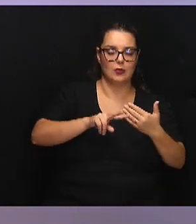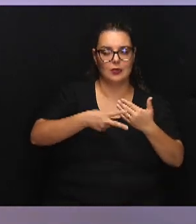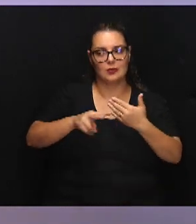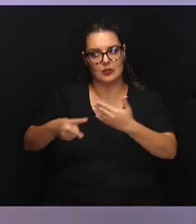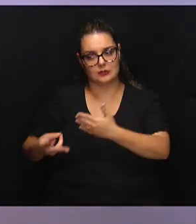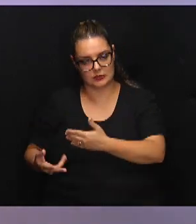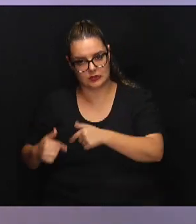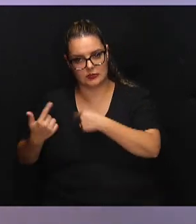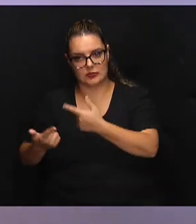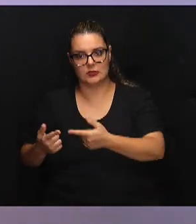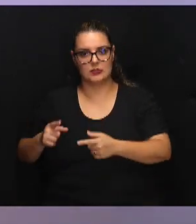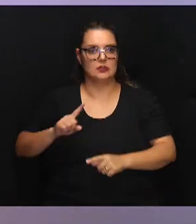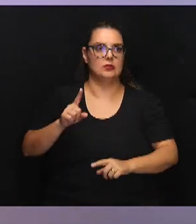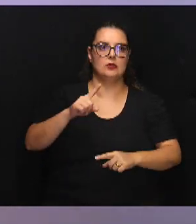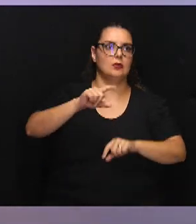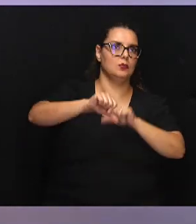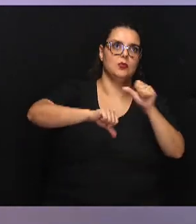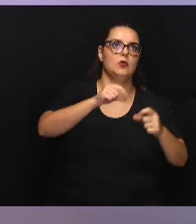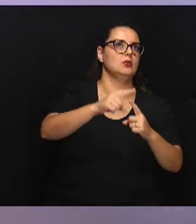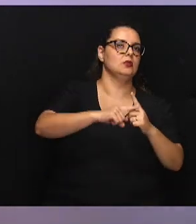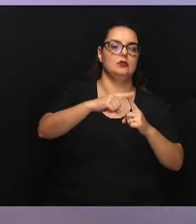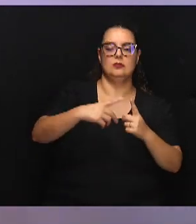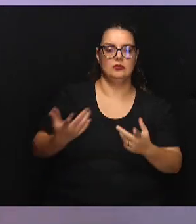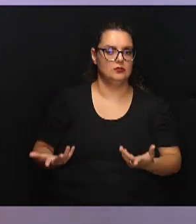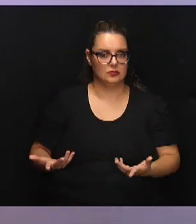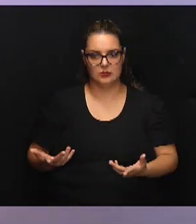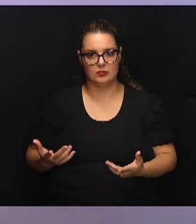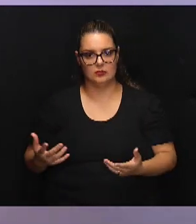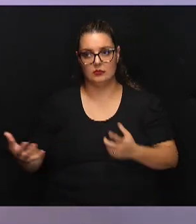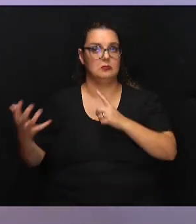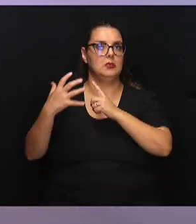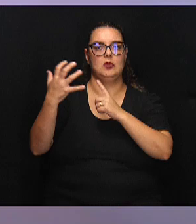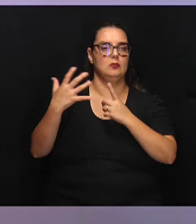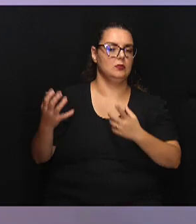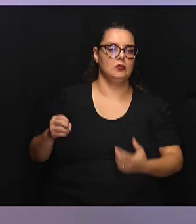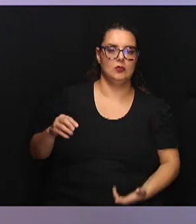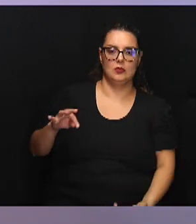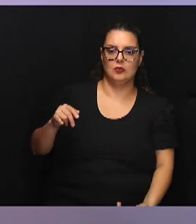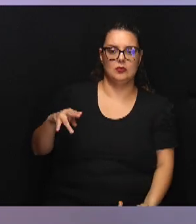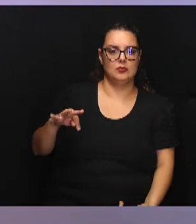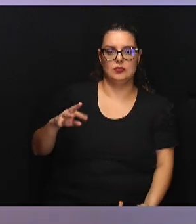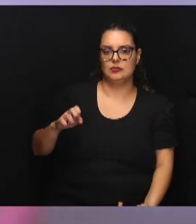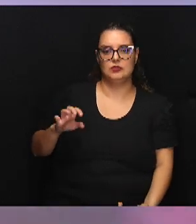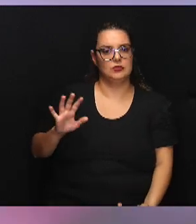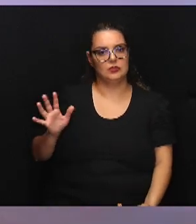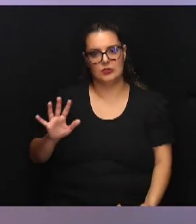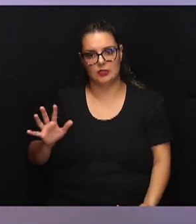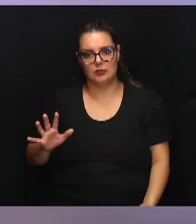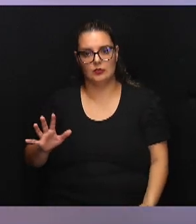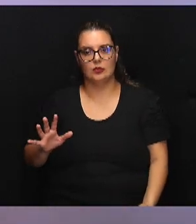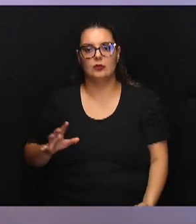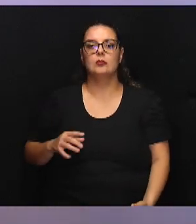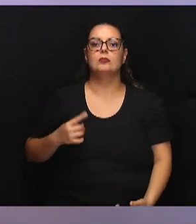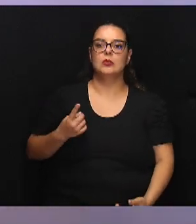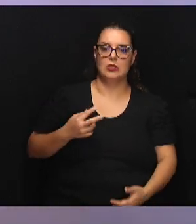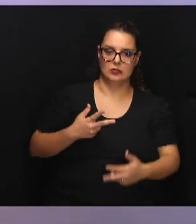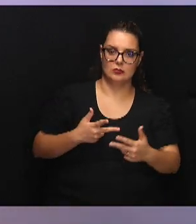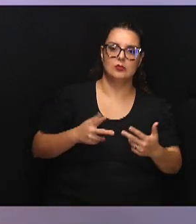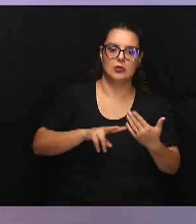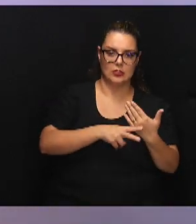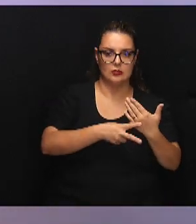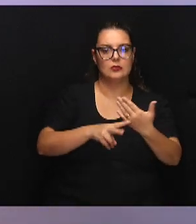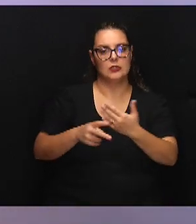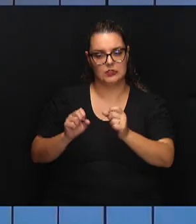temperatura vai me dar direto, né, ali uma otite média aguda. Isso não, mas uma coisa que pode levar a outra,